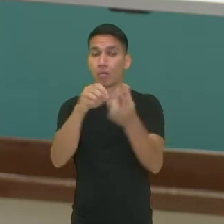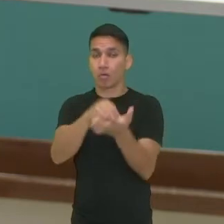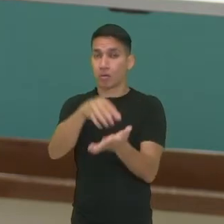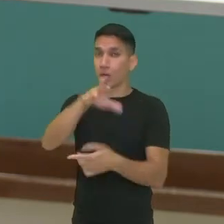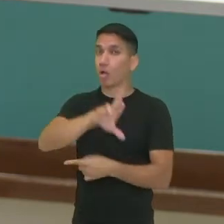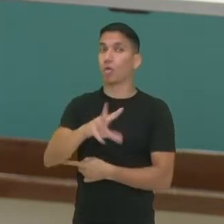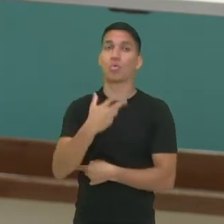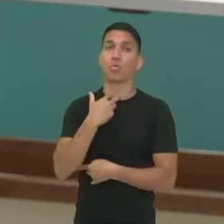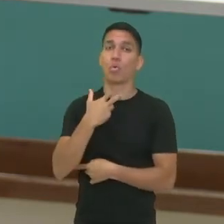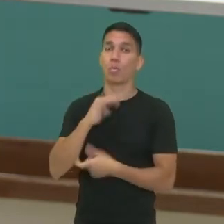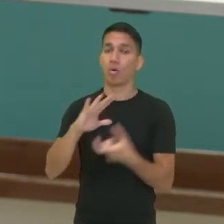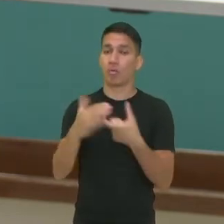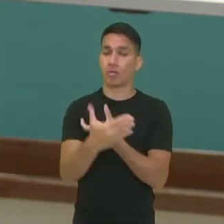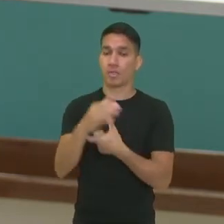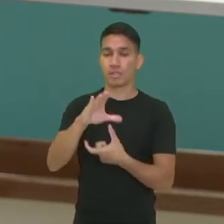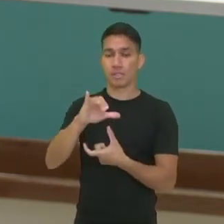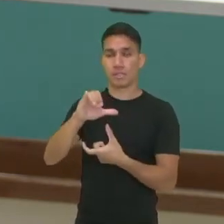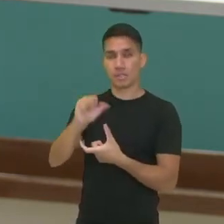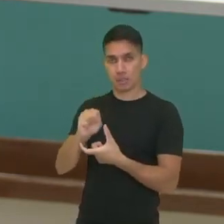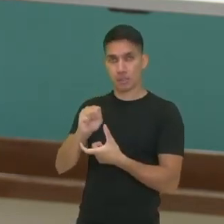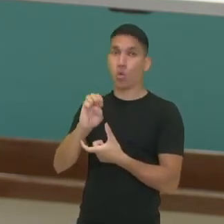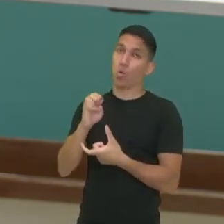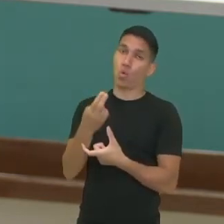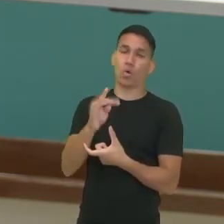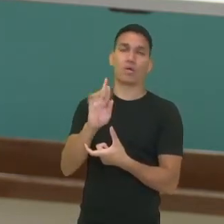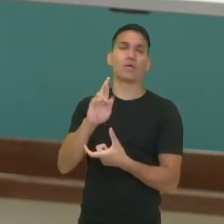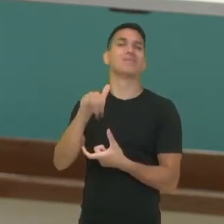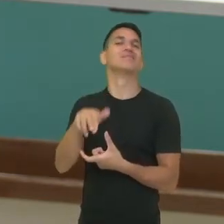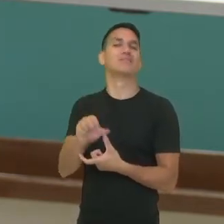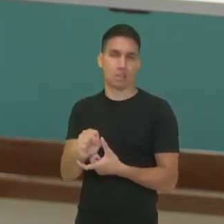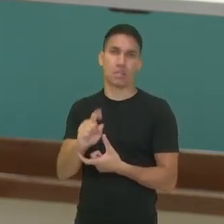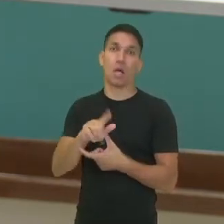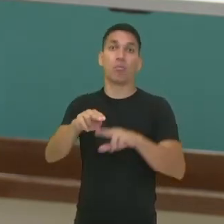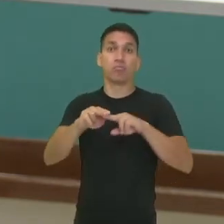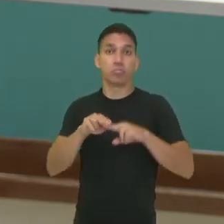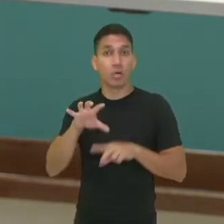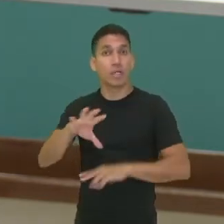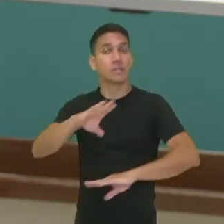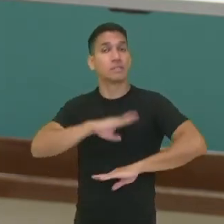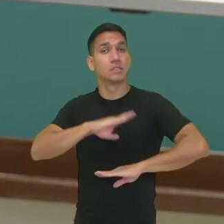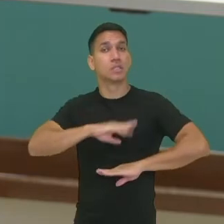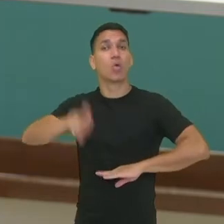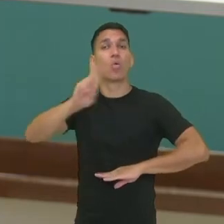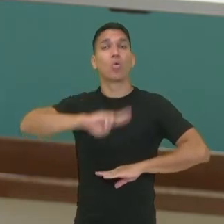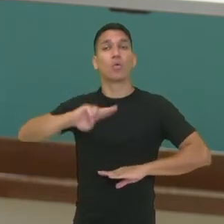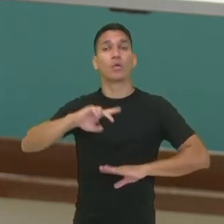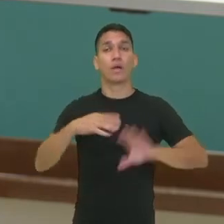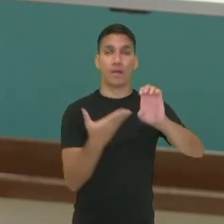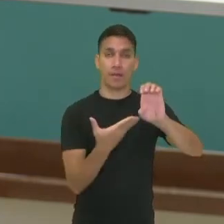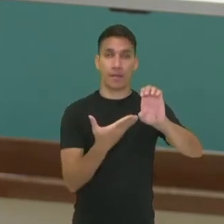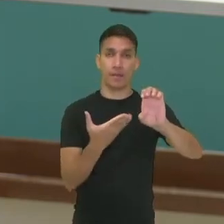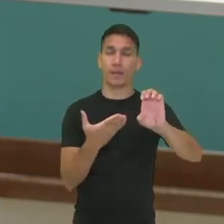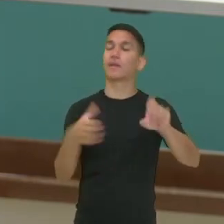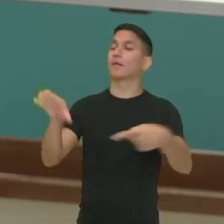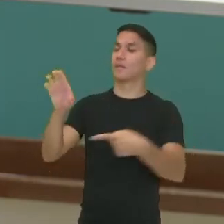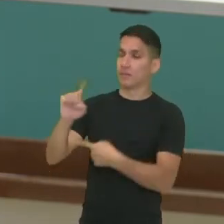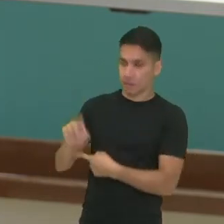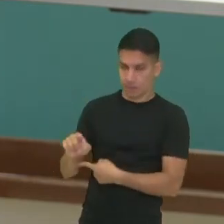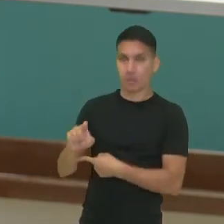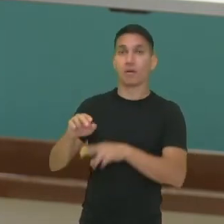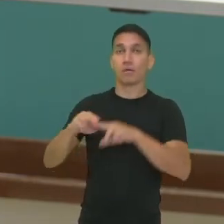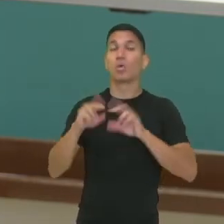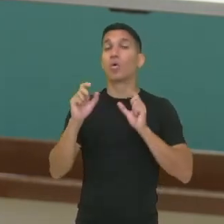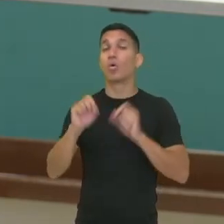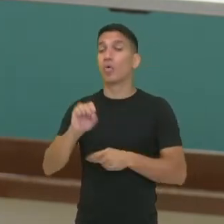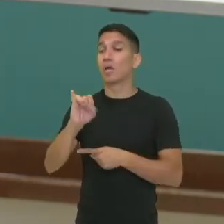pelos prefixos cis e trans. Em tais casos, devemos utilizar as designações E e Z. O isômero Z